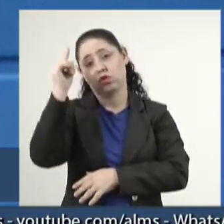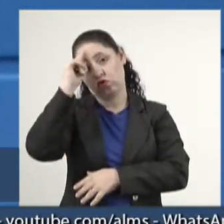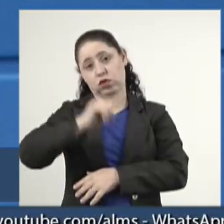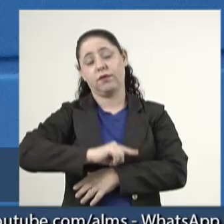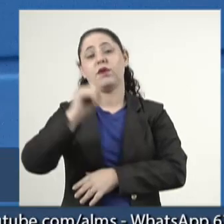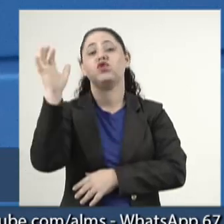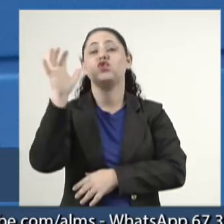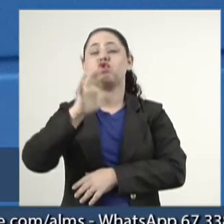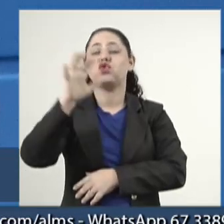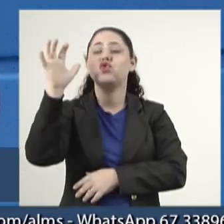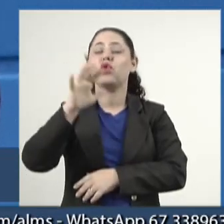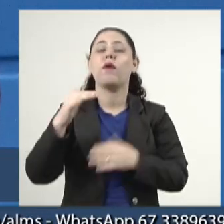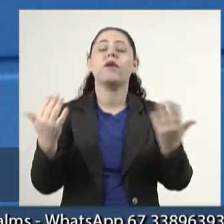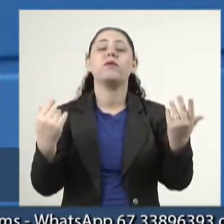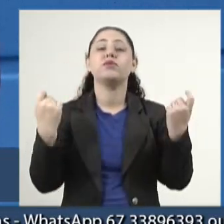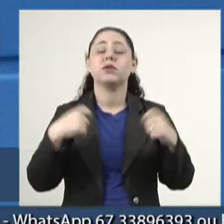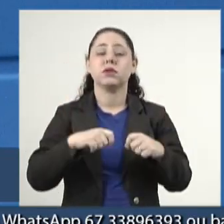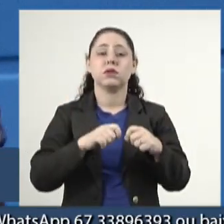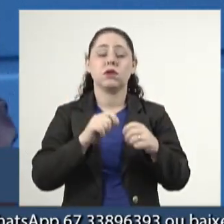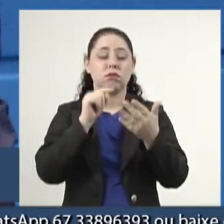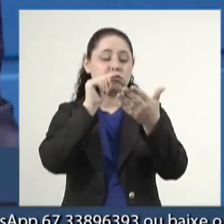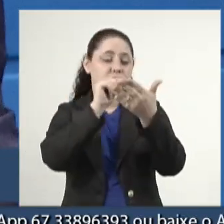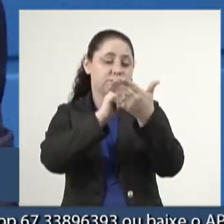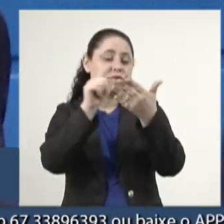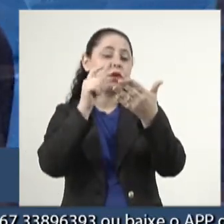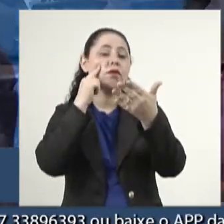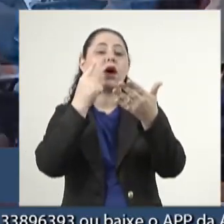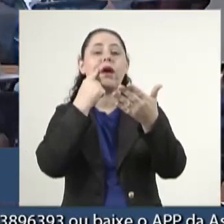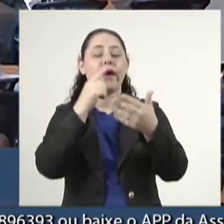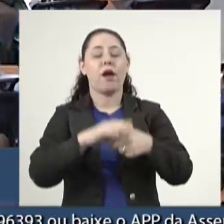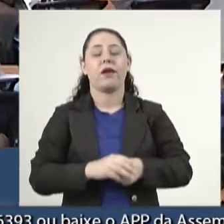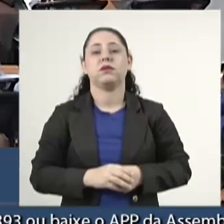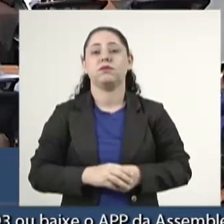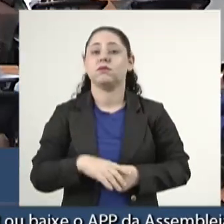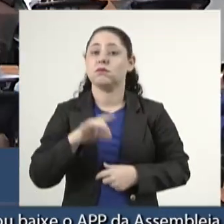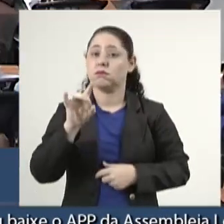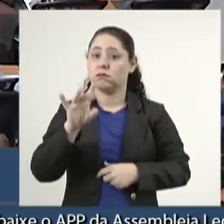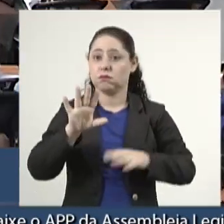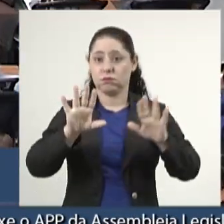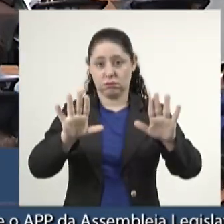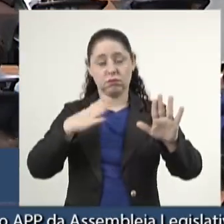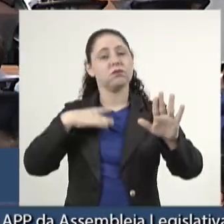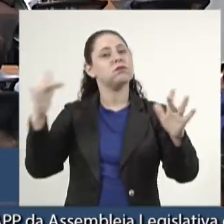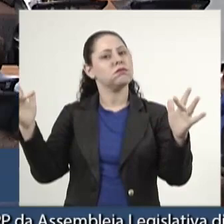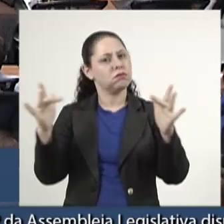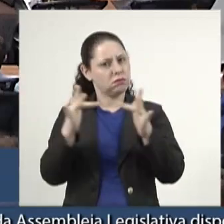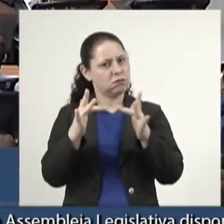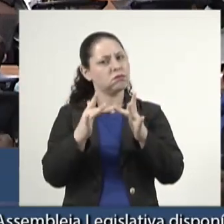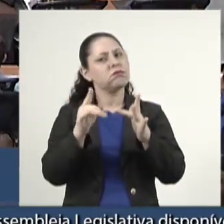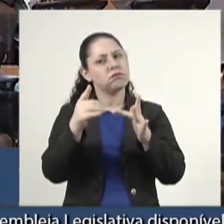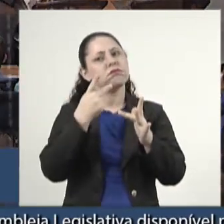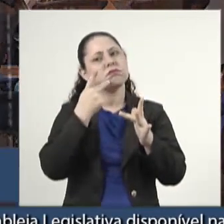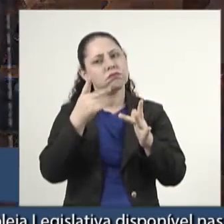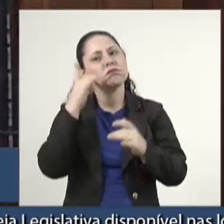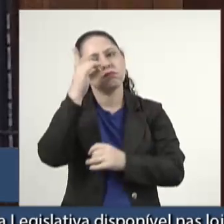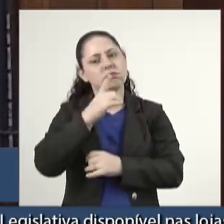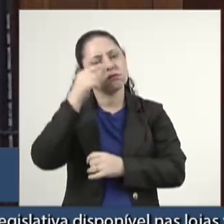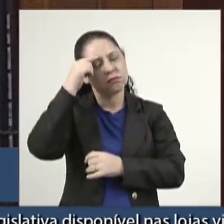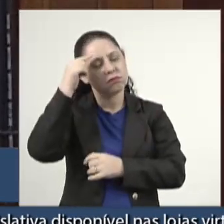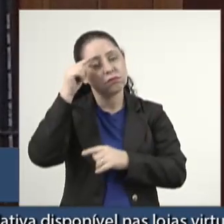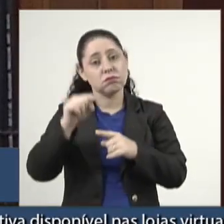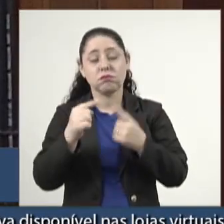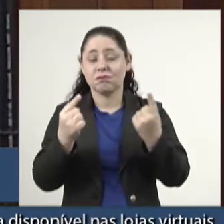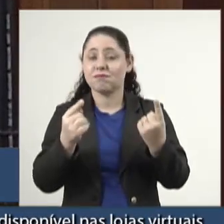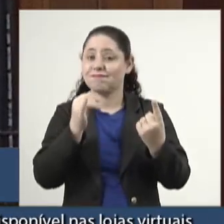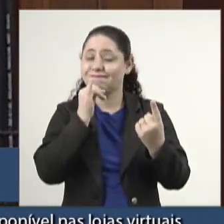chover, tem que olhar o clima-tempo. Muito obrigado. Só que concordo em parte com Vossa Excelência, deputado Zé Teixeira,